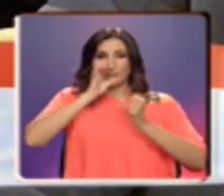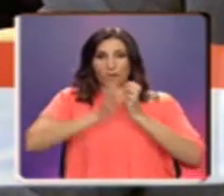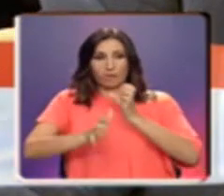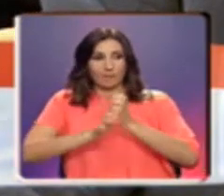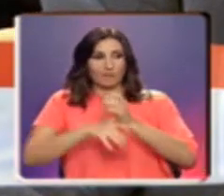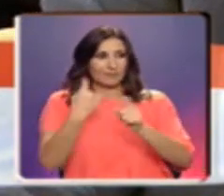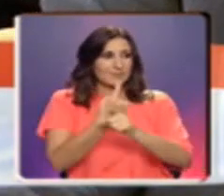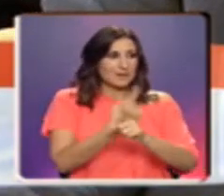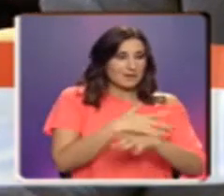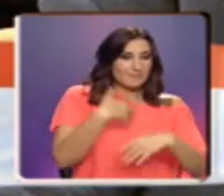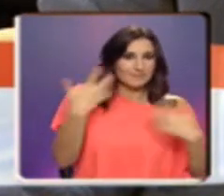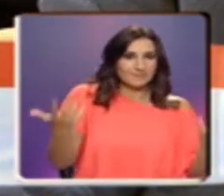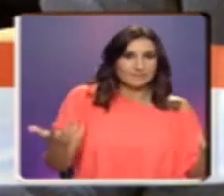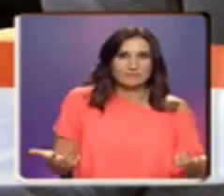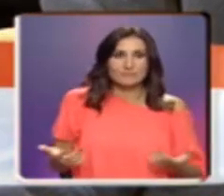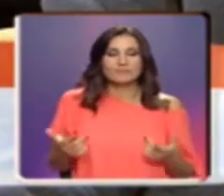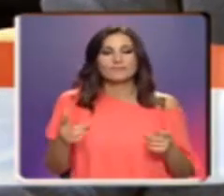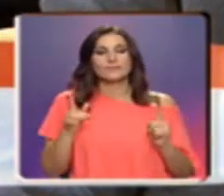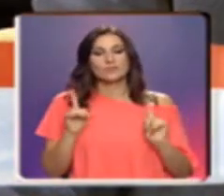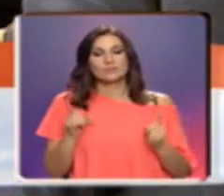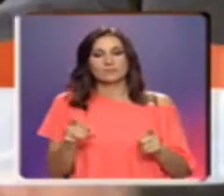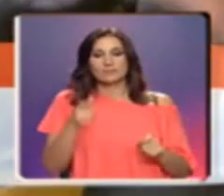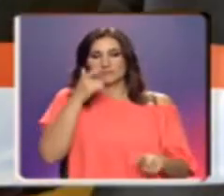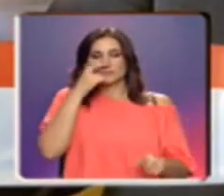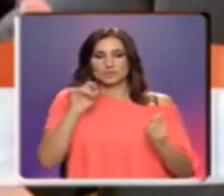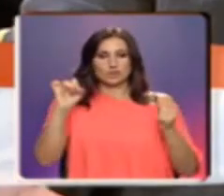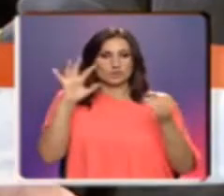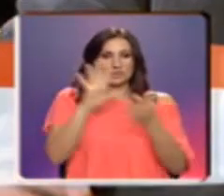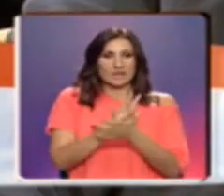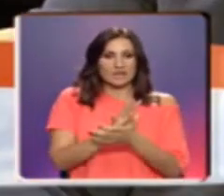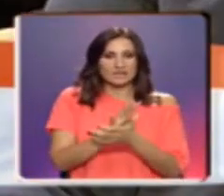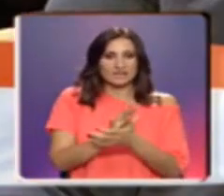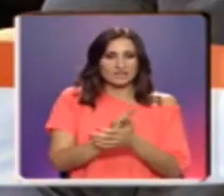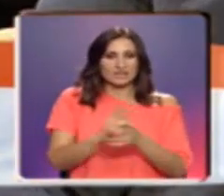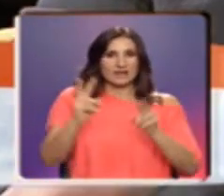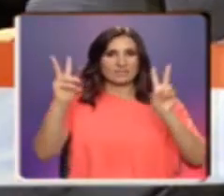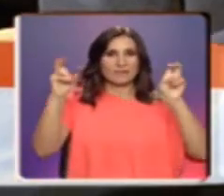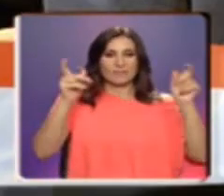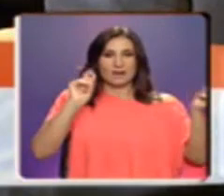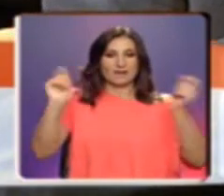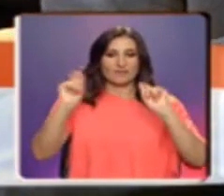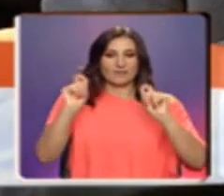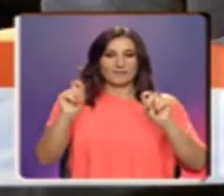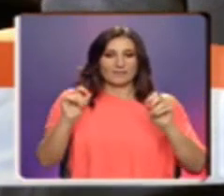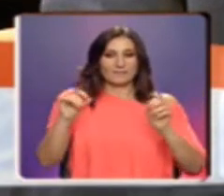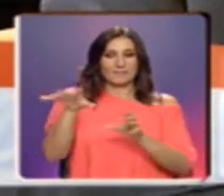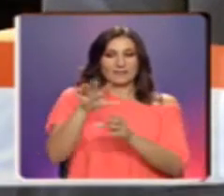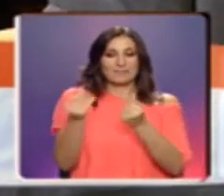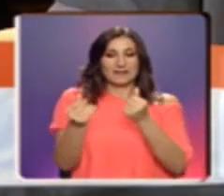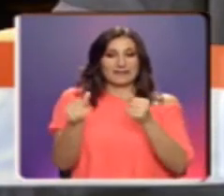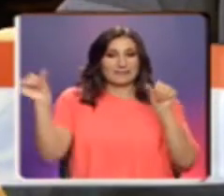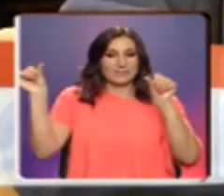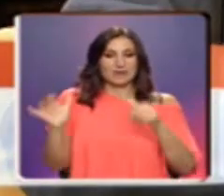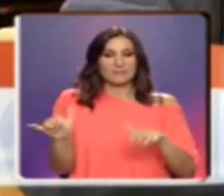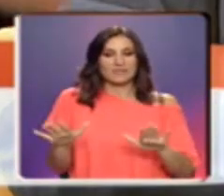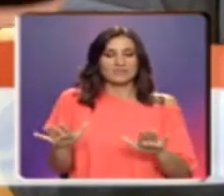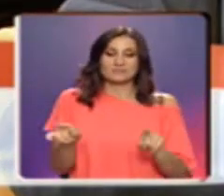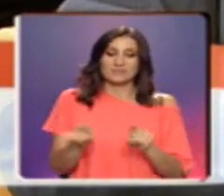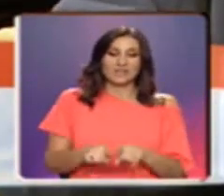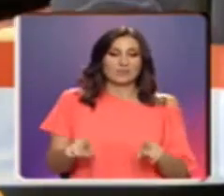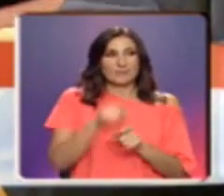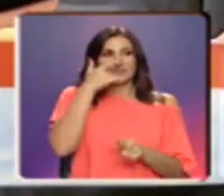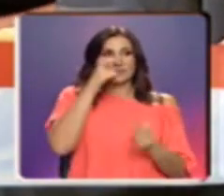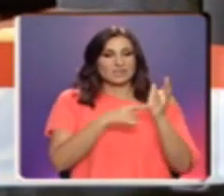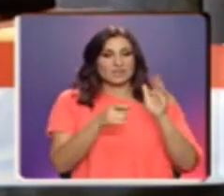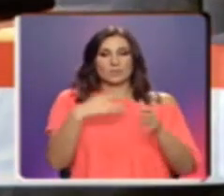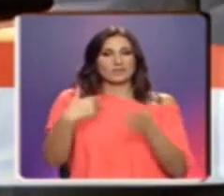entrou, de facto, no tema do dia-a-dia. Os jornais lá pegaram na temática, pela pior maneira, mas eu, é como os americanos,